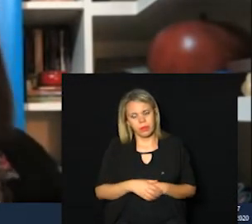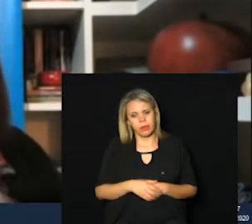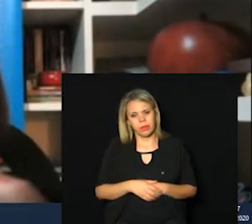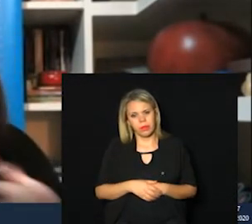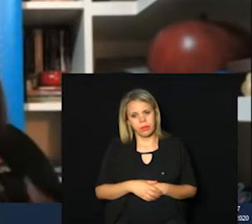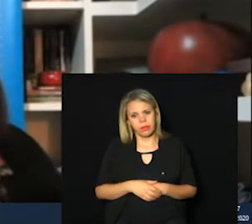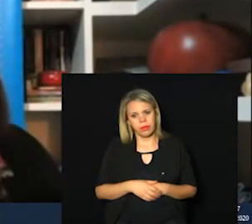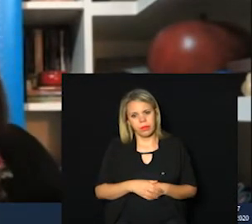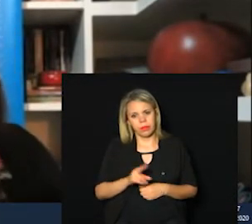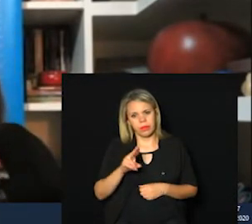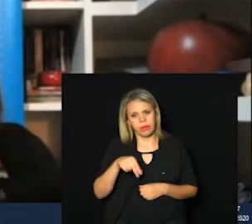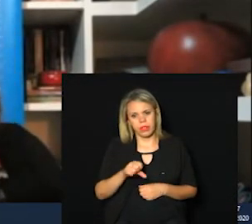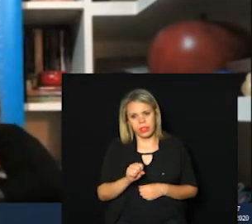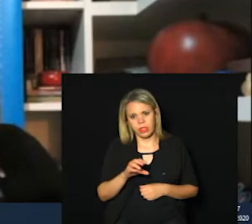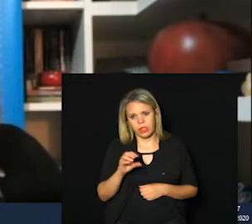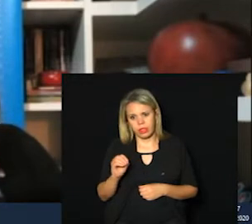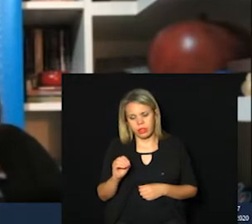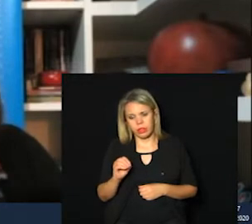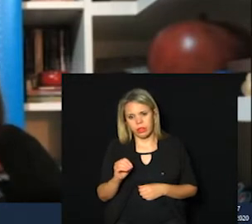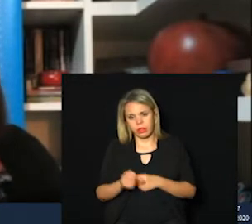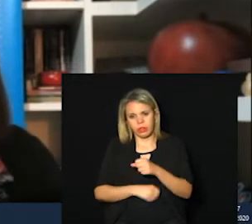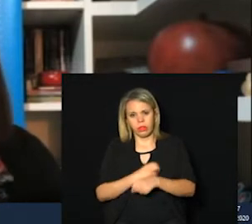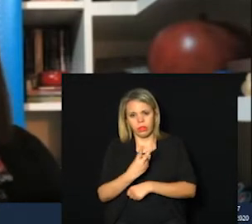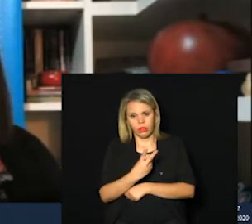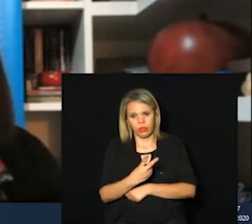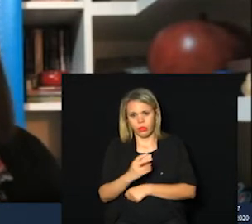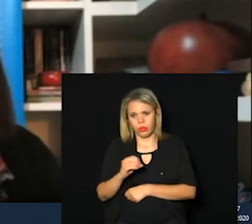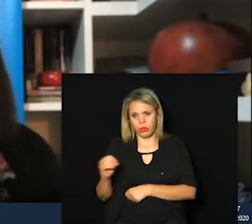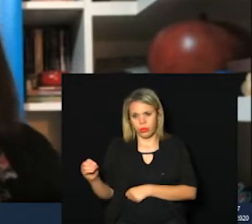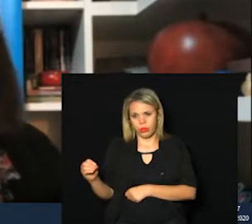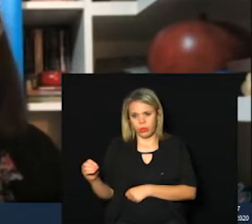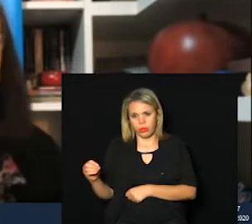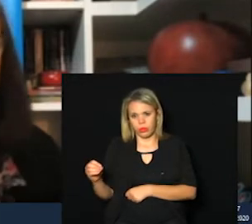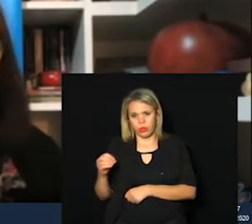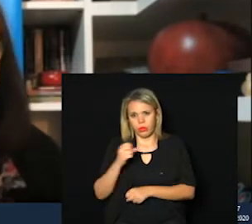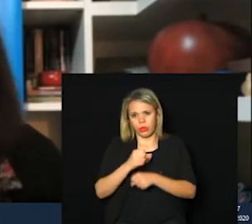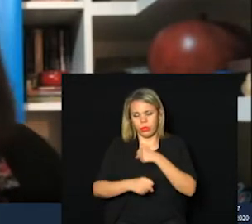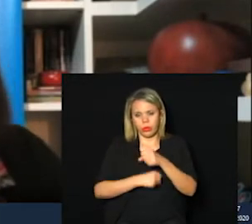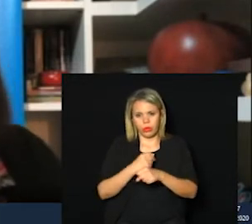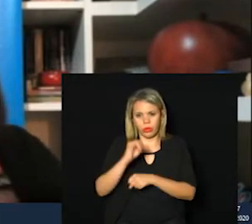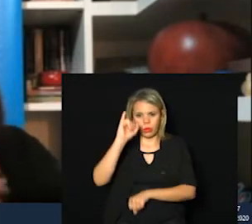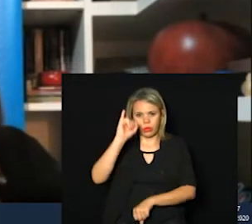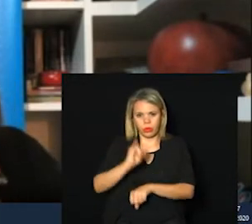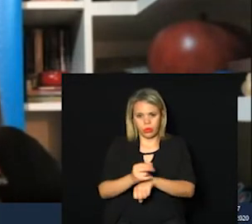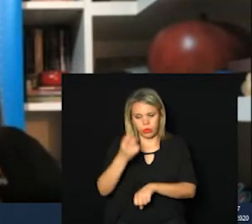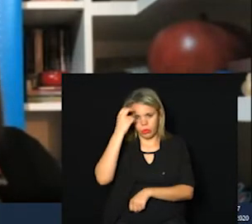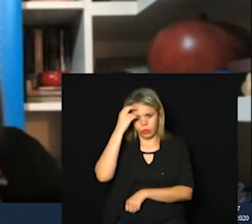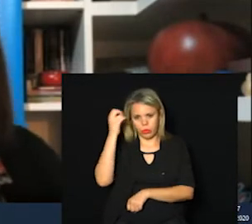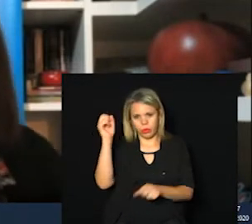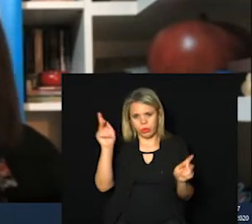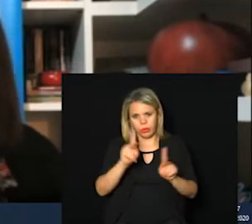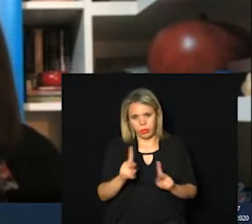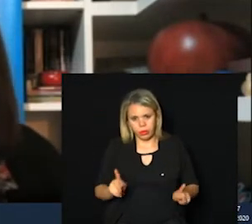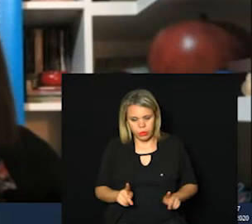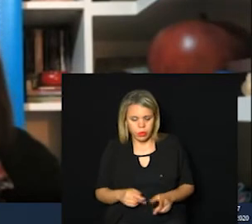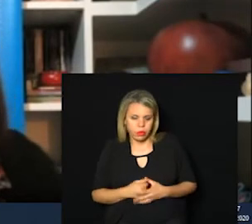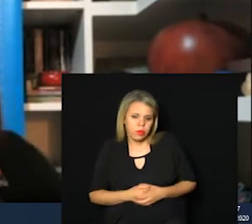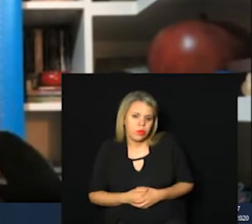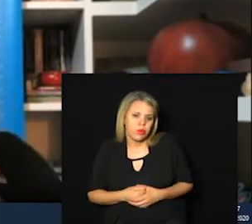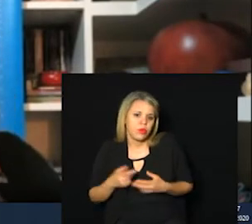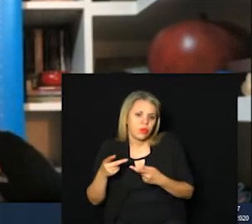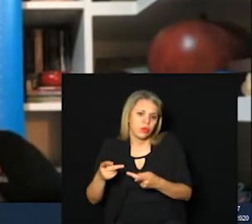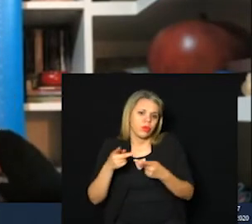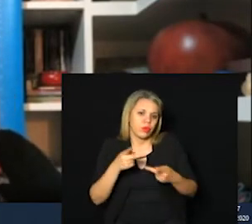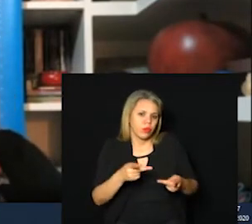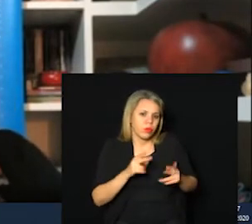a Unesco, no ano 2000, que foi o Ano Internacional da Cultura de Paz, ela convidou